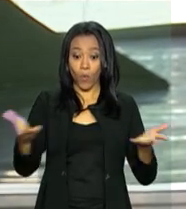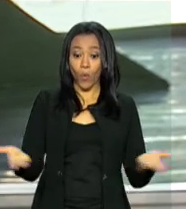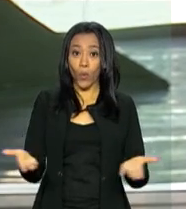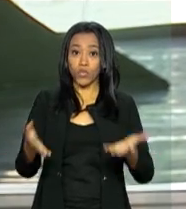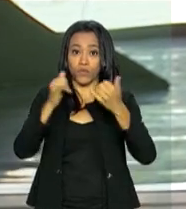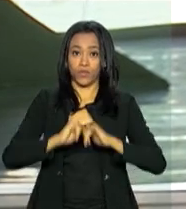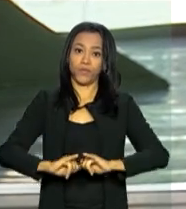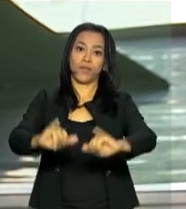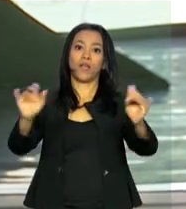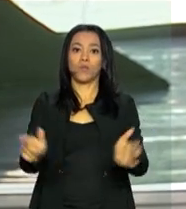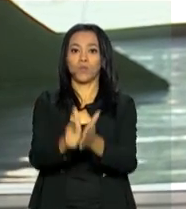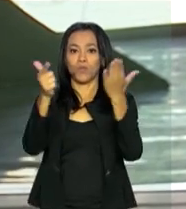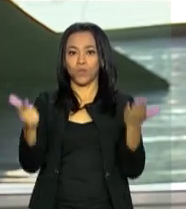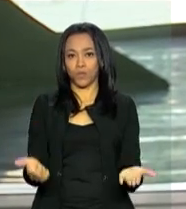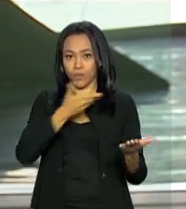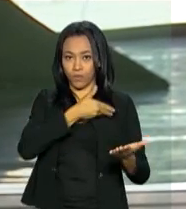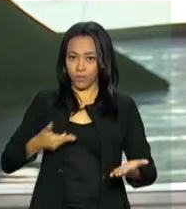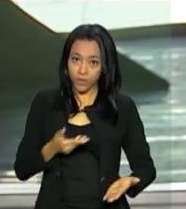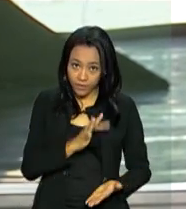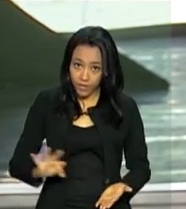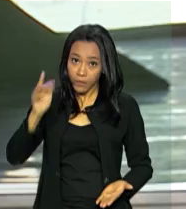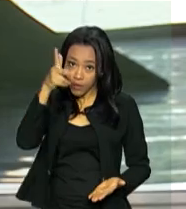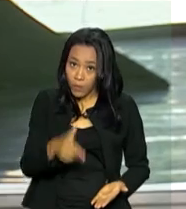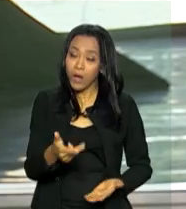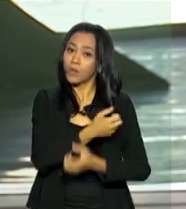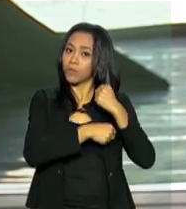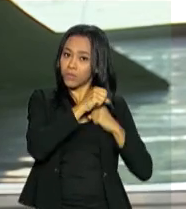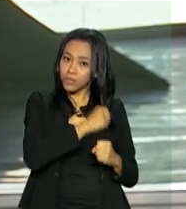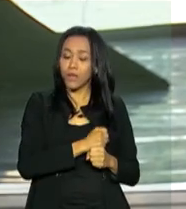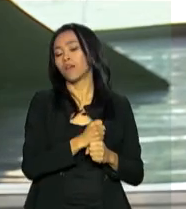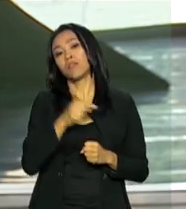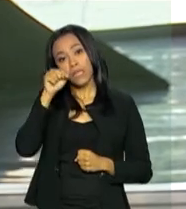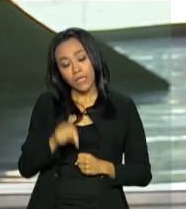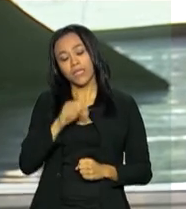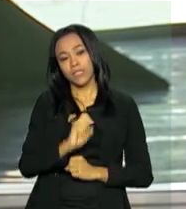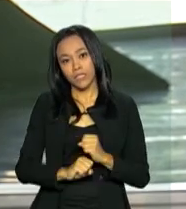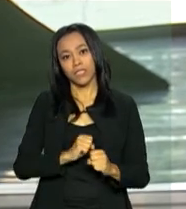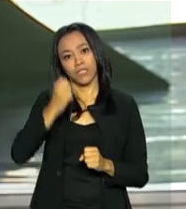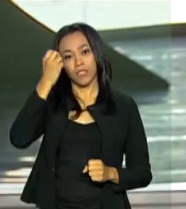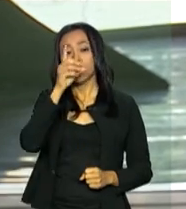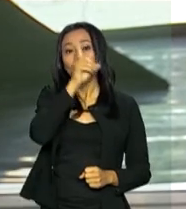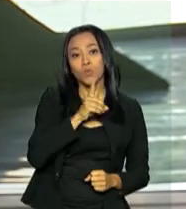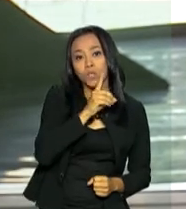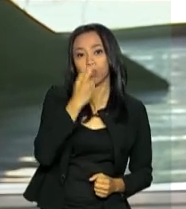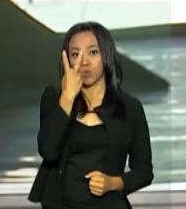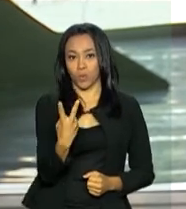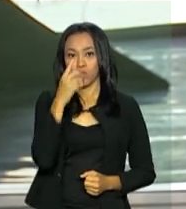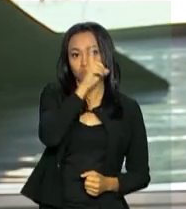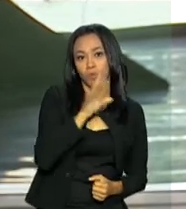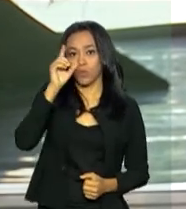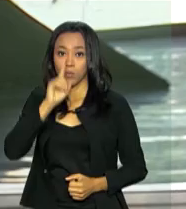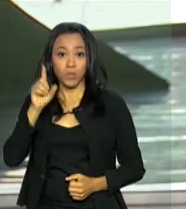oficial da união assim como em 2017 as provas serão aplicadas neste ano em dois domingos seguidos nos